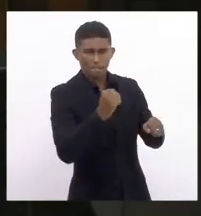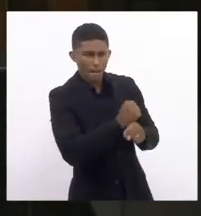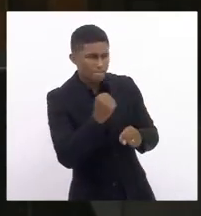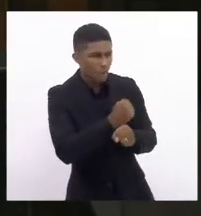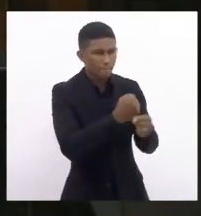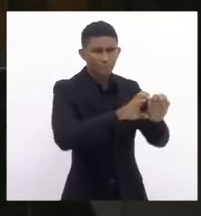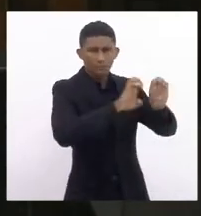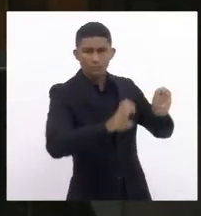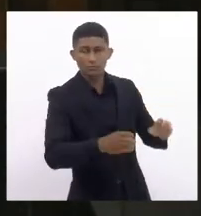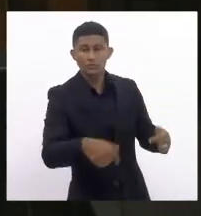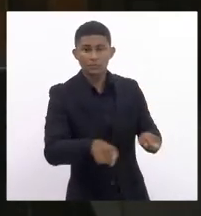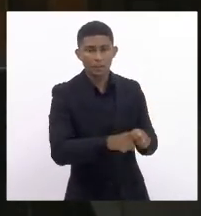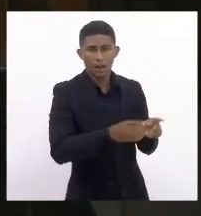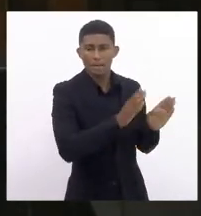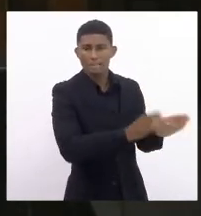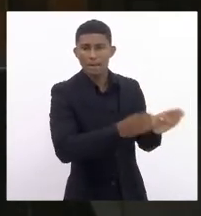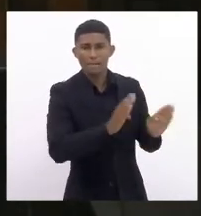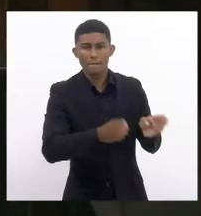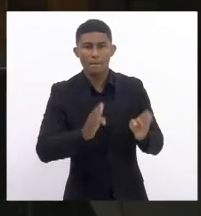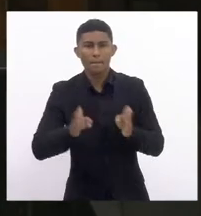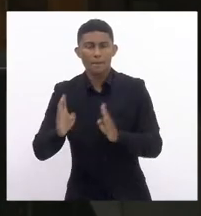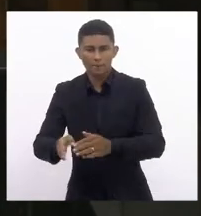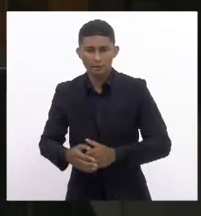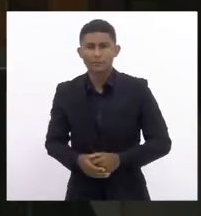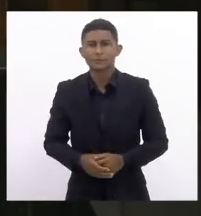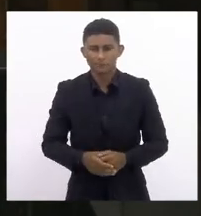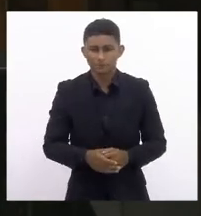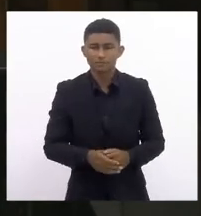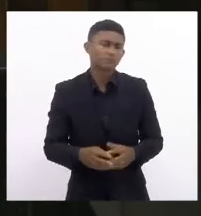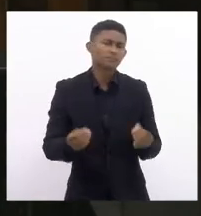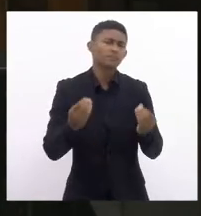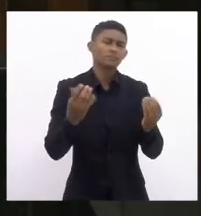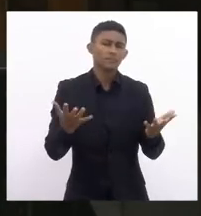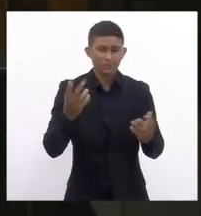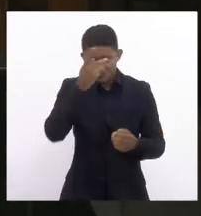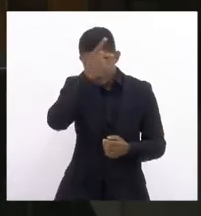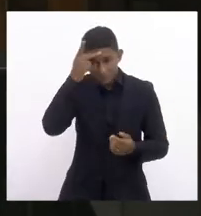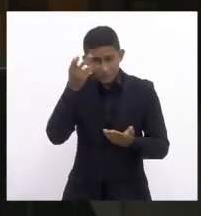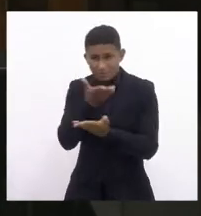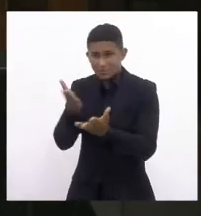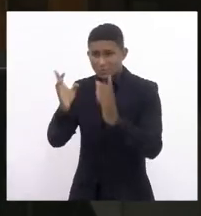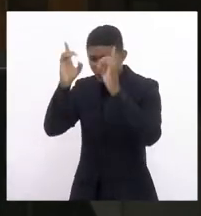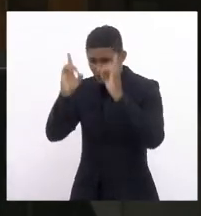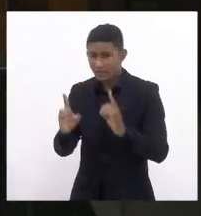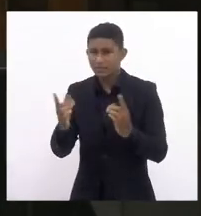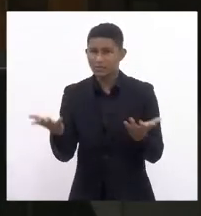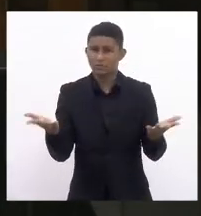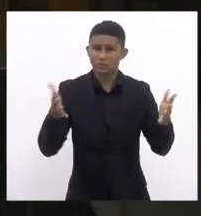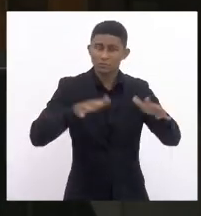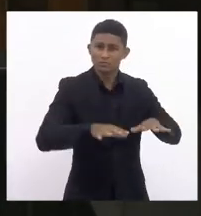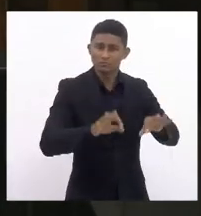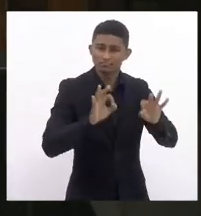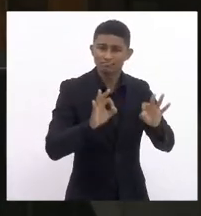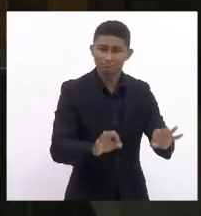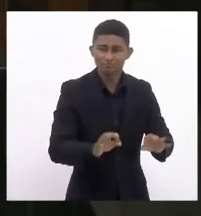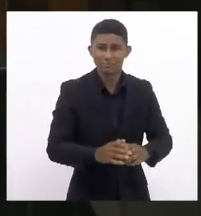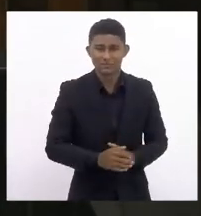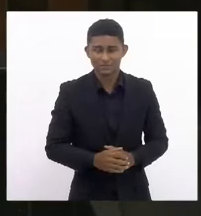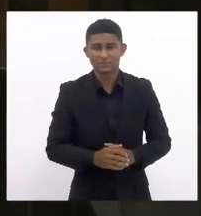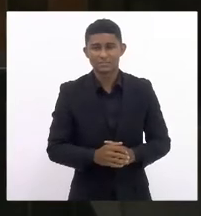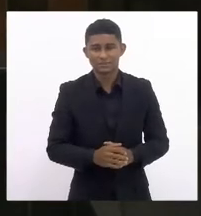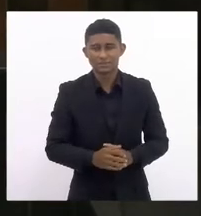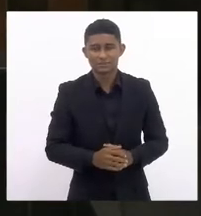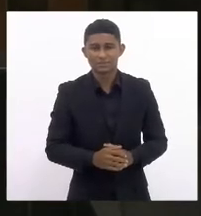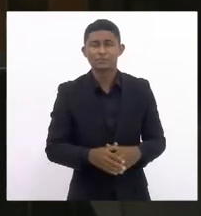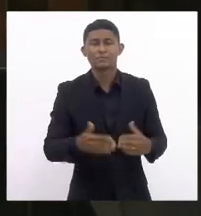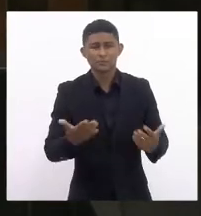dinâmica de funcionamento, na sua organização, para que as pessoas com deficiência estejam incluídas. Algumas redes